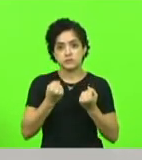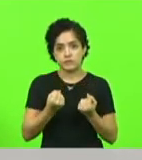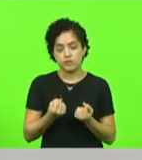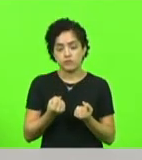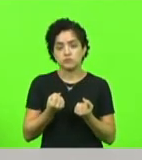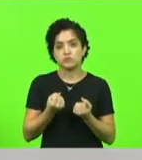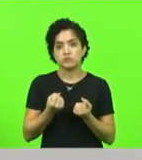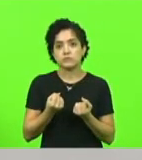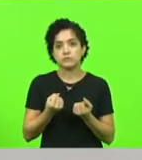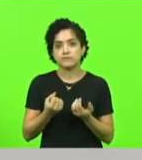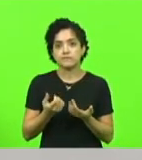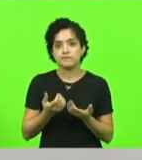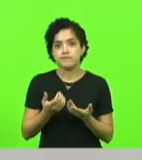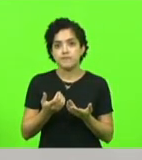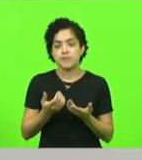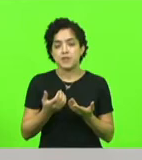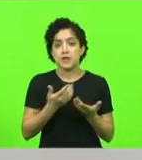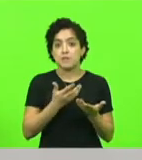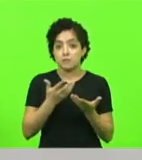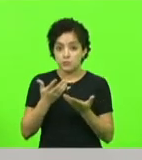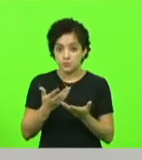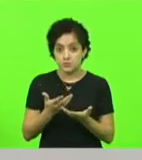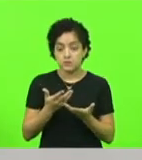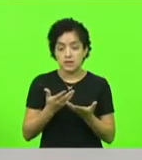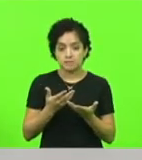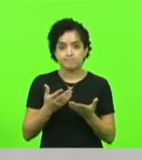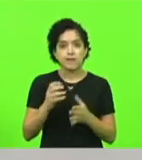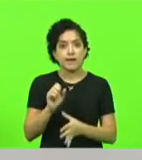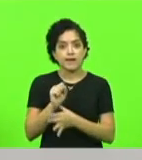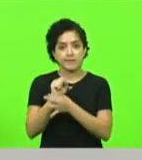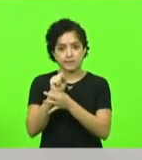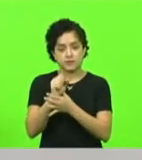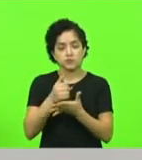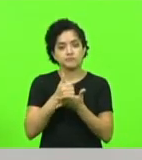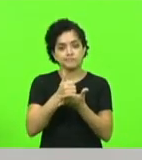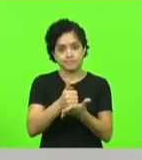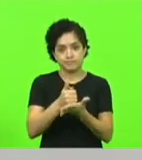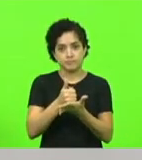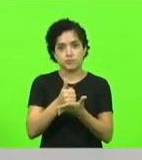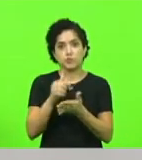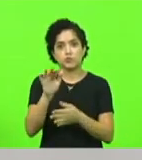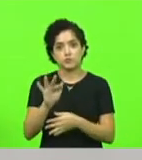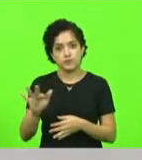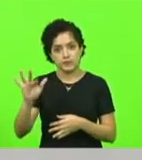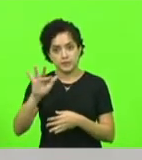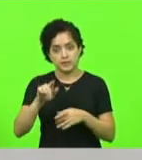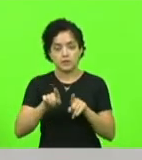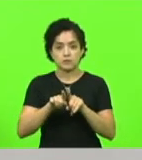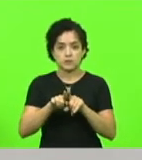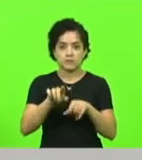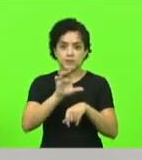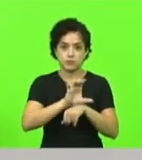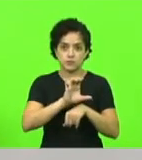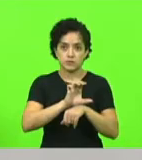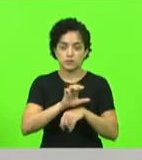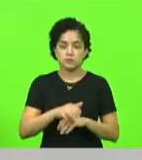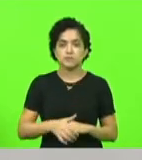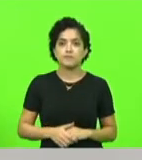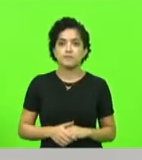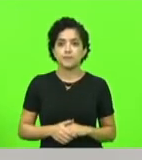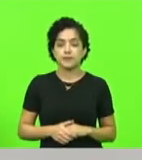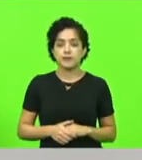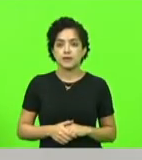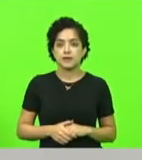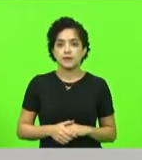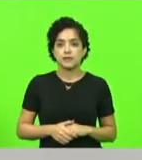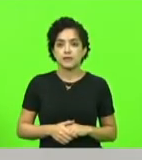fato, buscar o serviço e a garantia e o apoio do governo federal e do estado para que sejam feitas essas melhorias. Da mesma